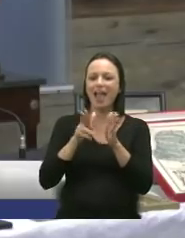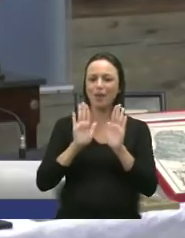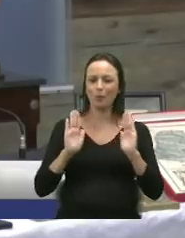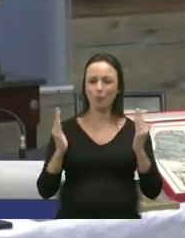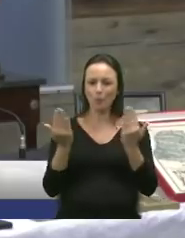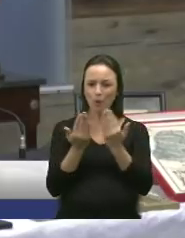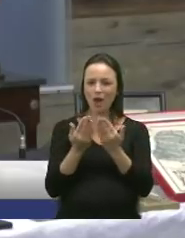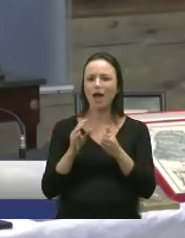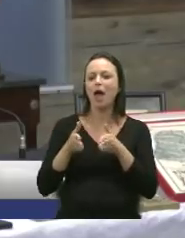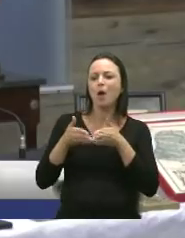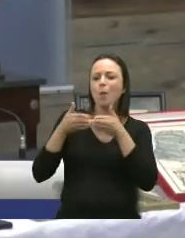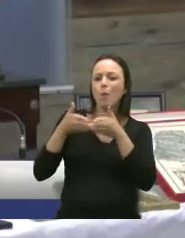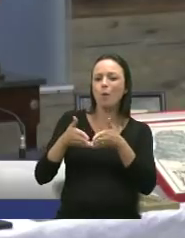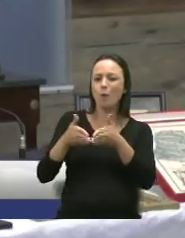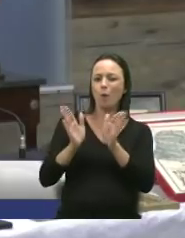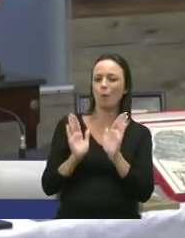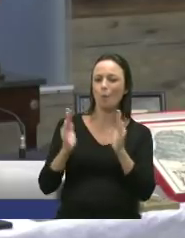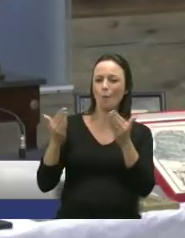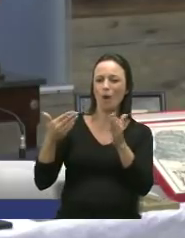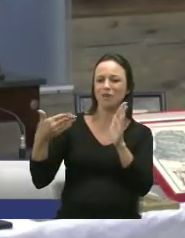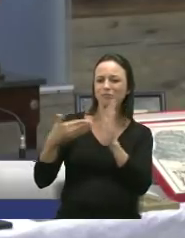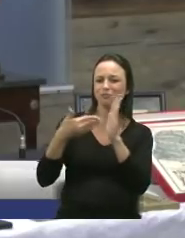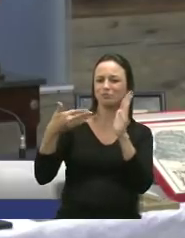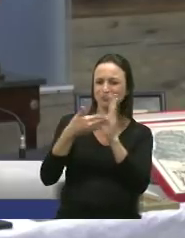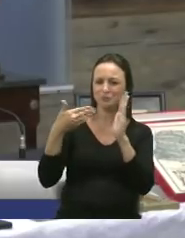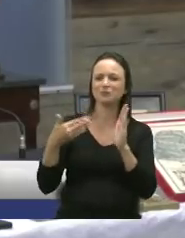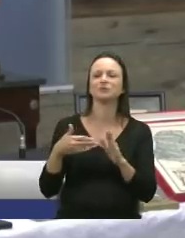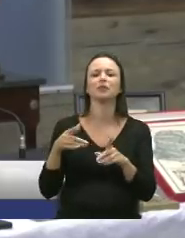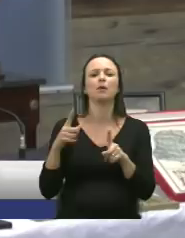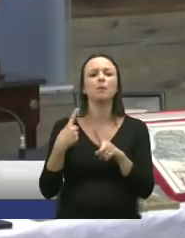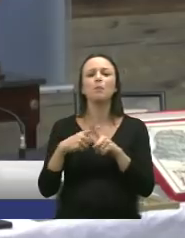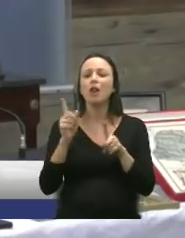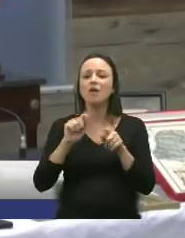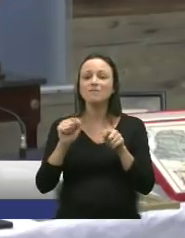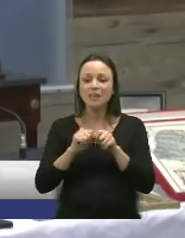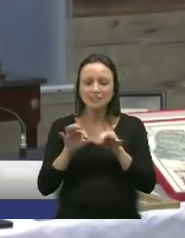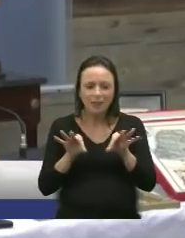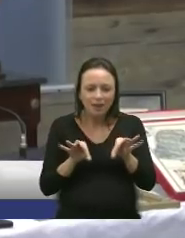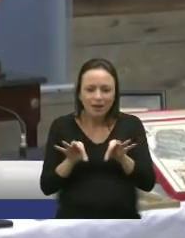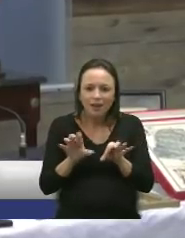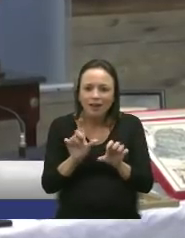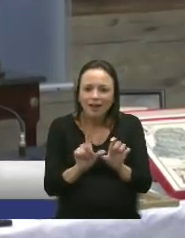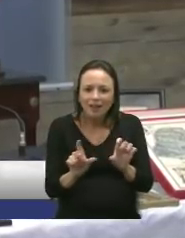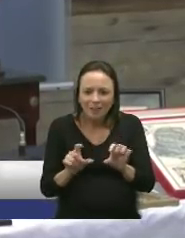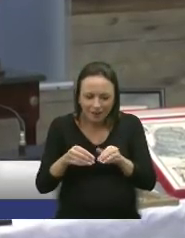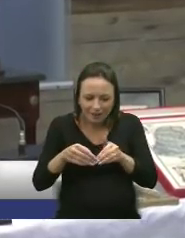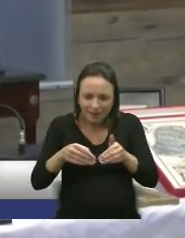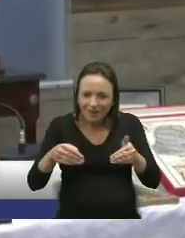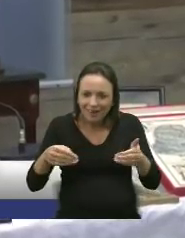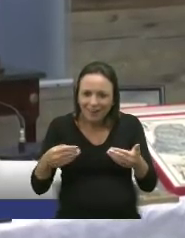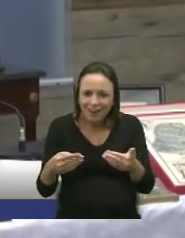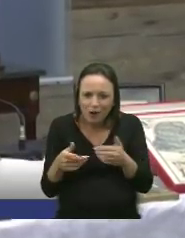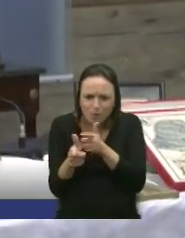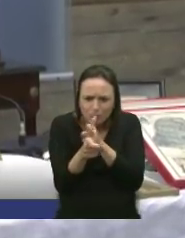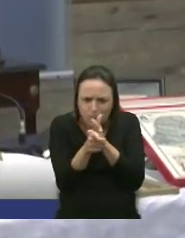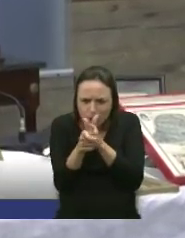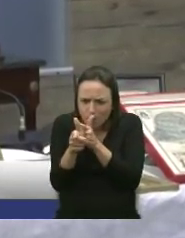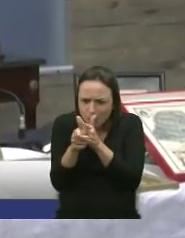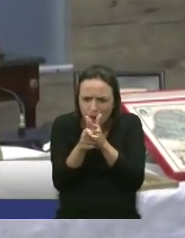lancha blindada? Né? Por que não fazer maquete de trincheira? Por que não buscar